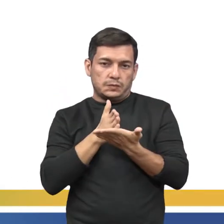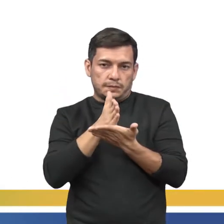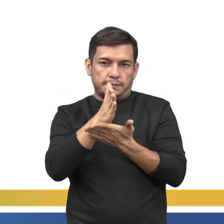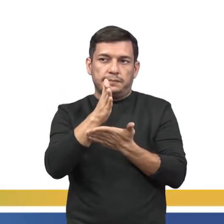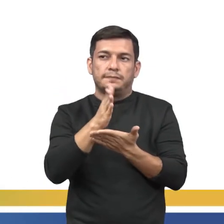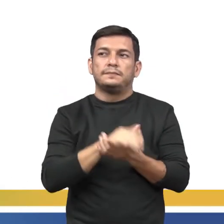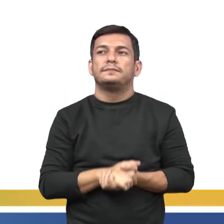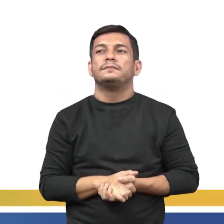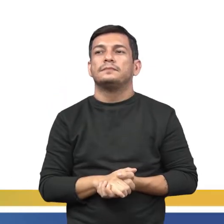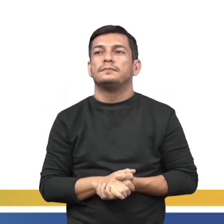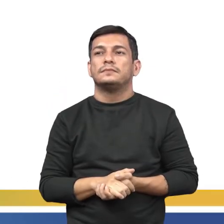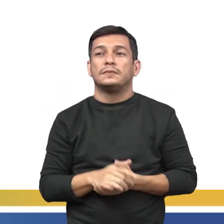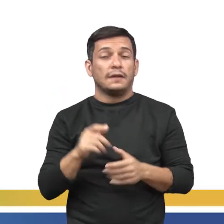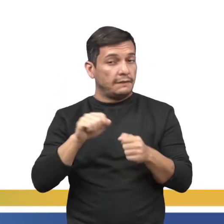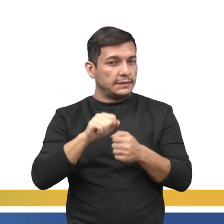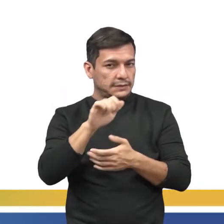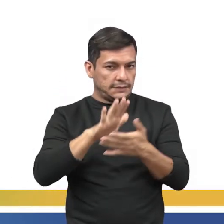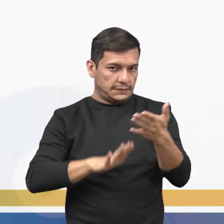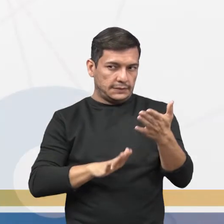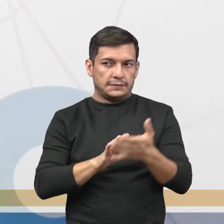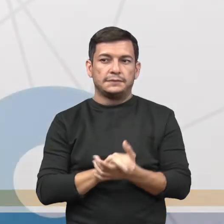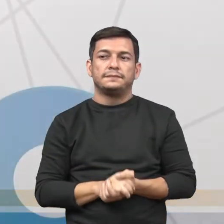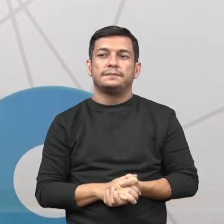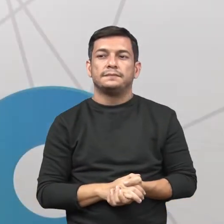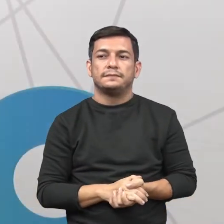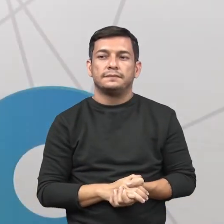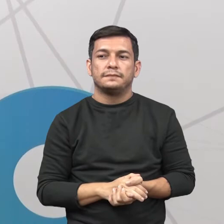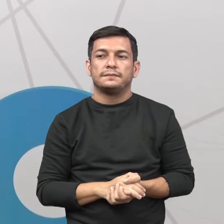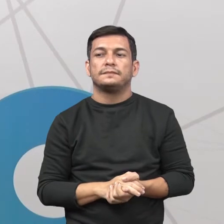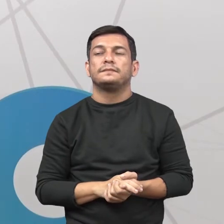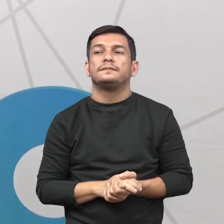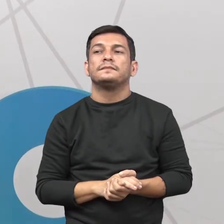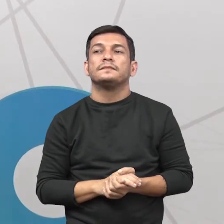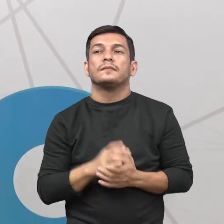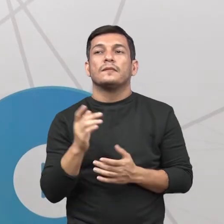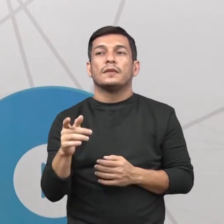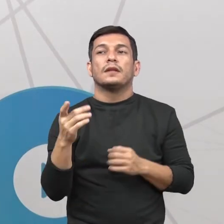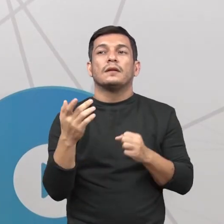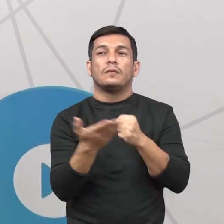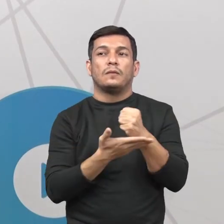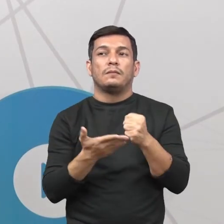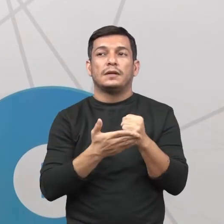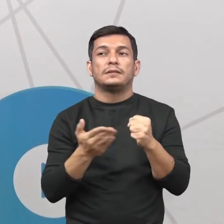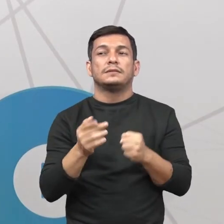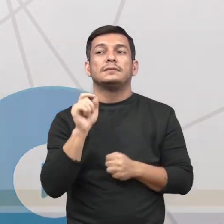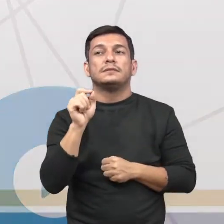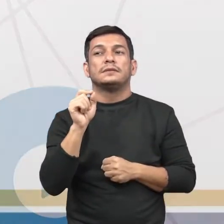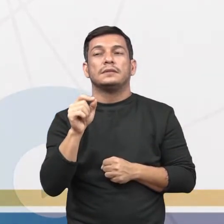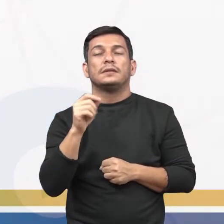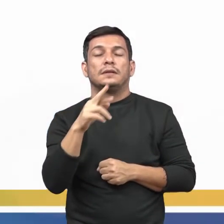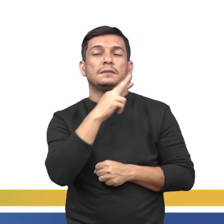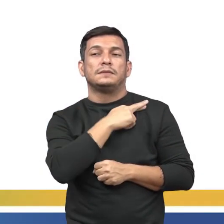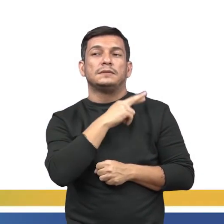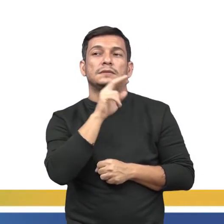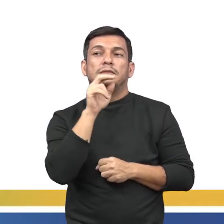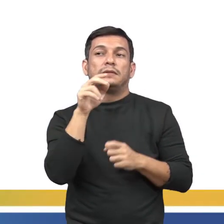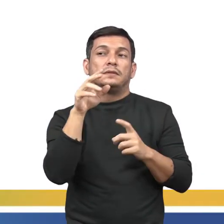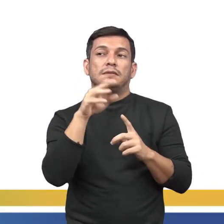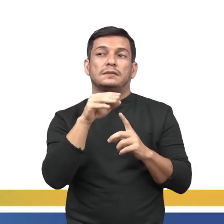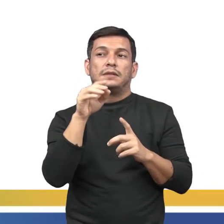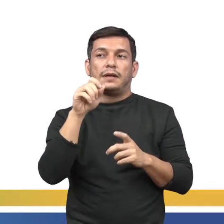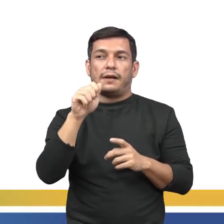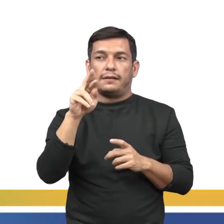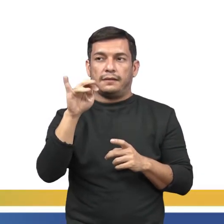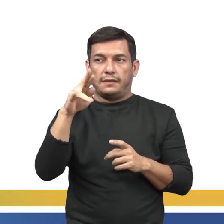o sangue circule numa só direção. Vamos fazer um exercício? Bom, com relação